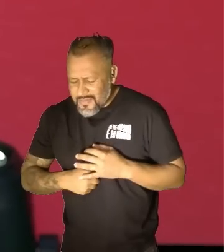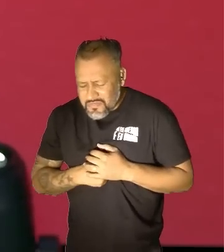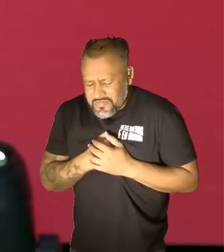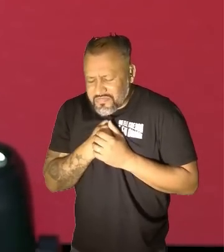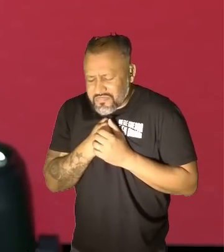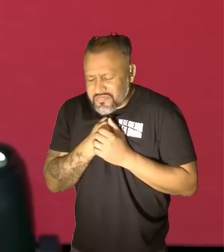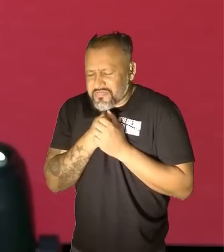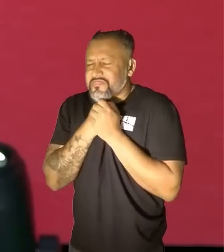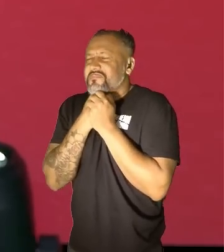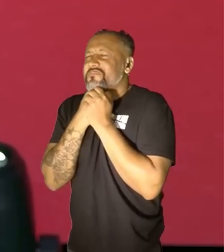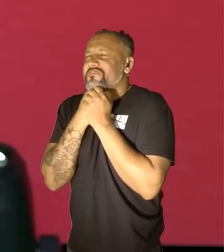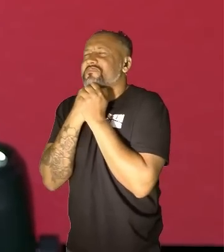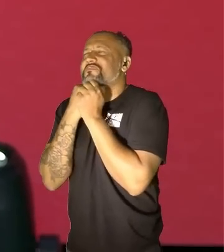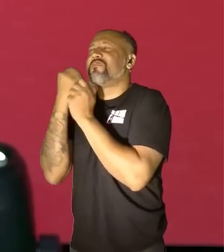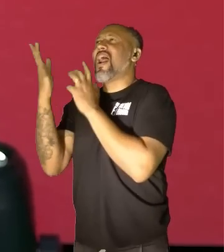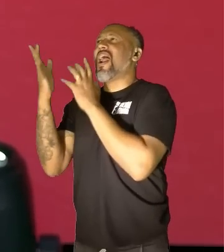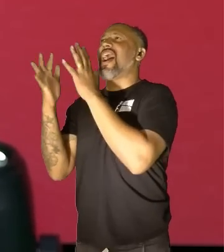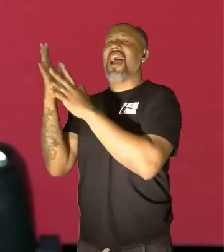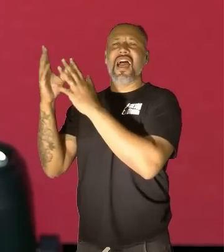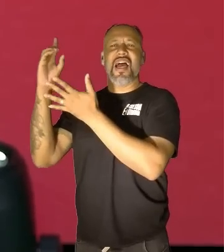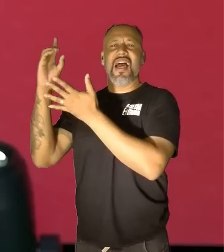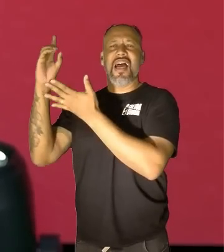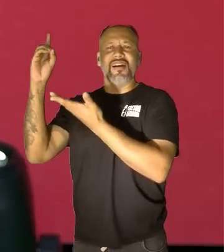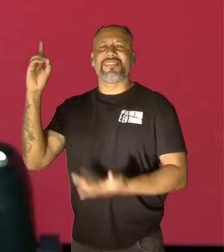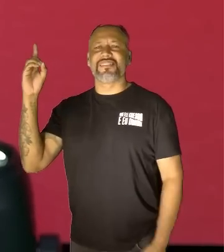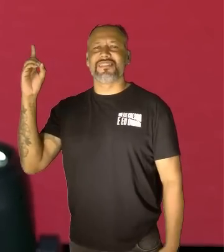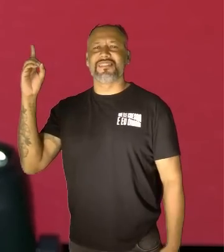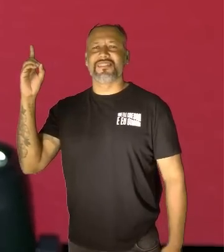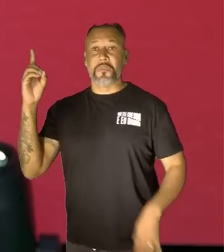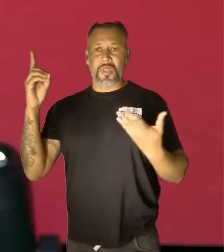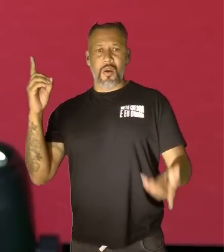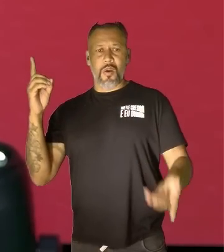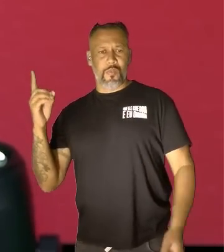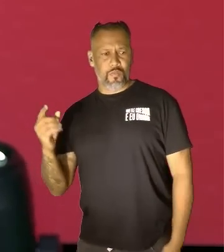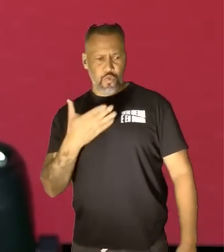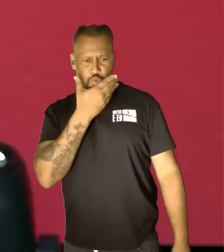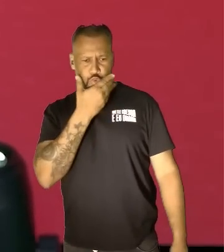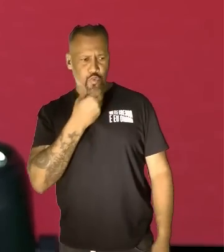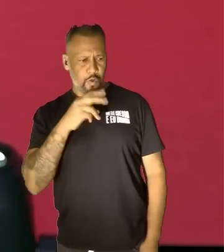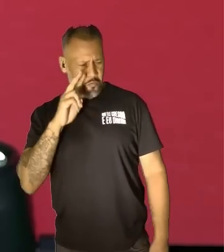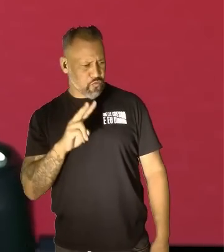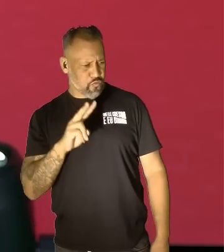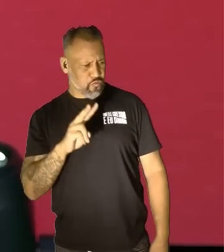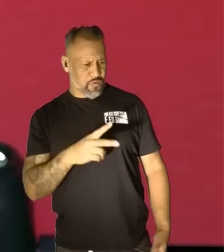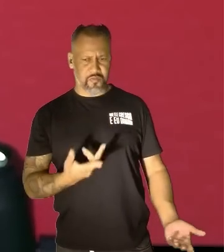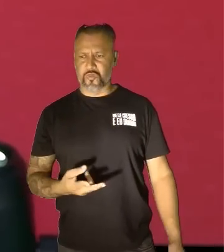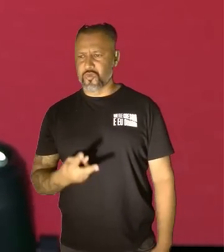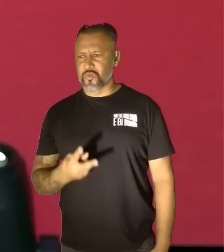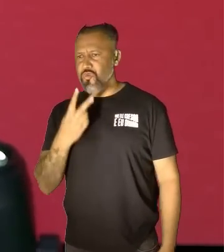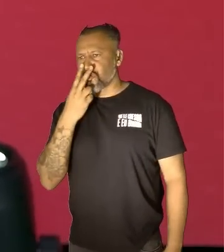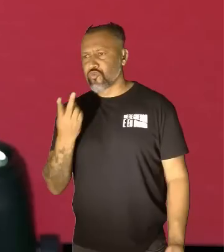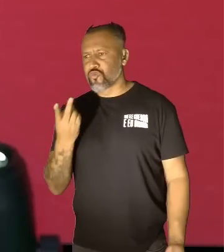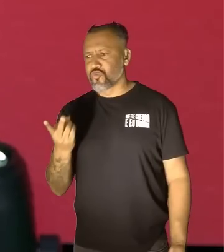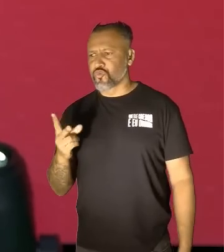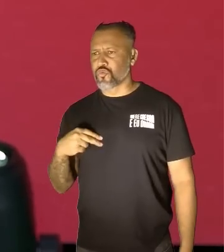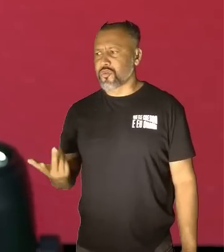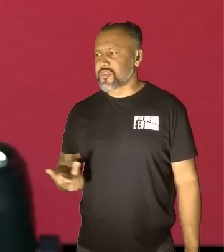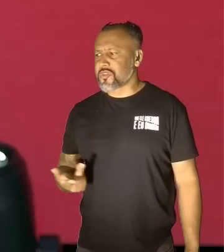com reverência, ao ponto de que o sacerdote acha que ela está bêbada. Mas deu